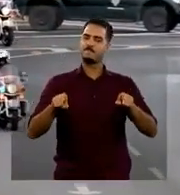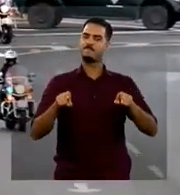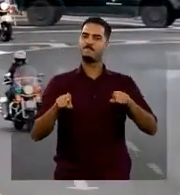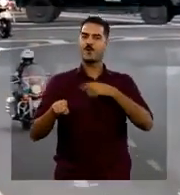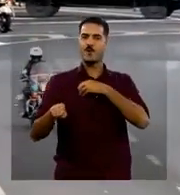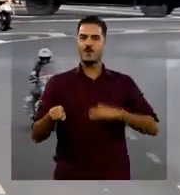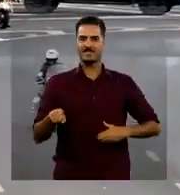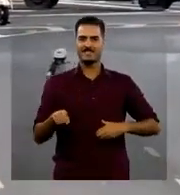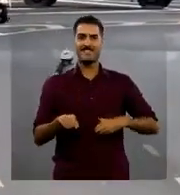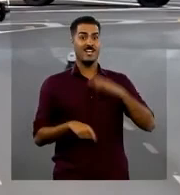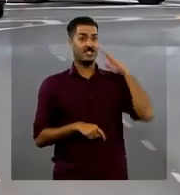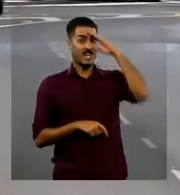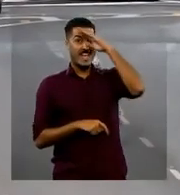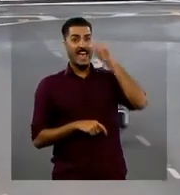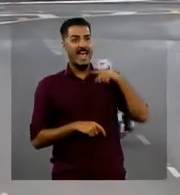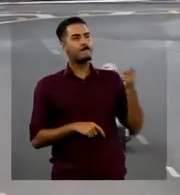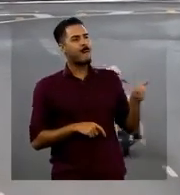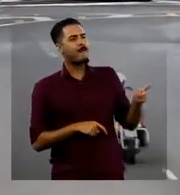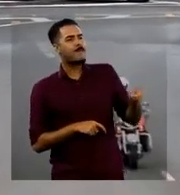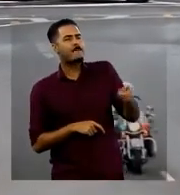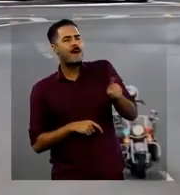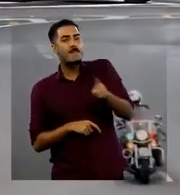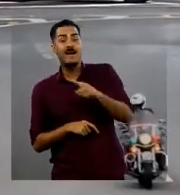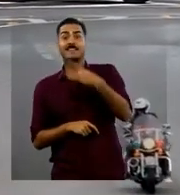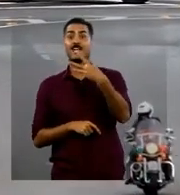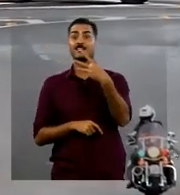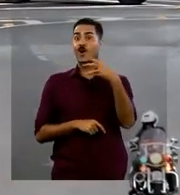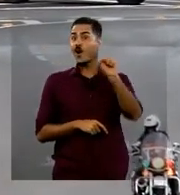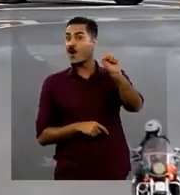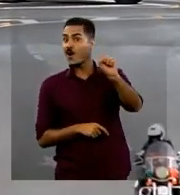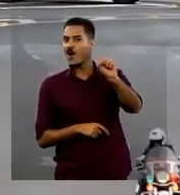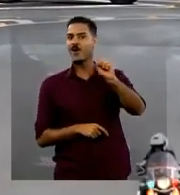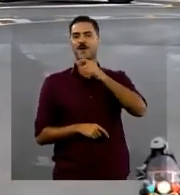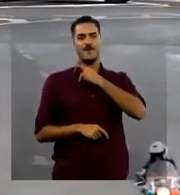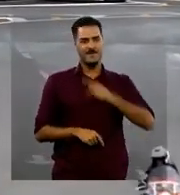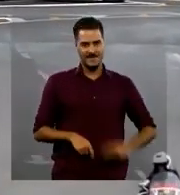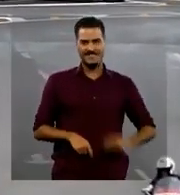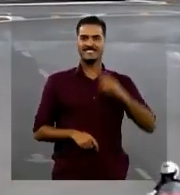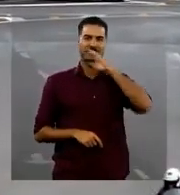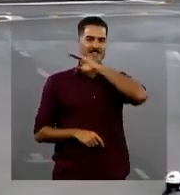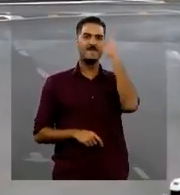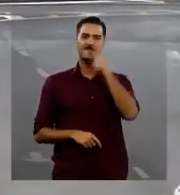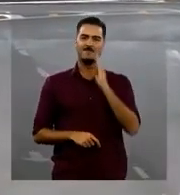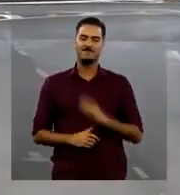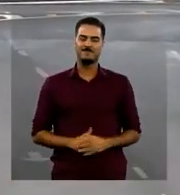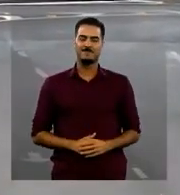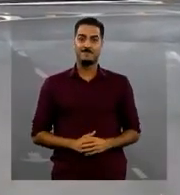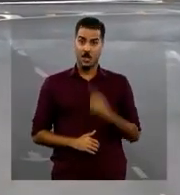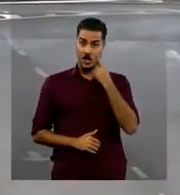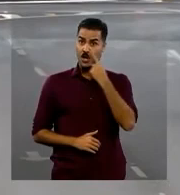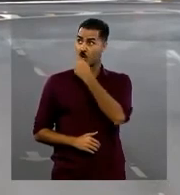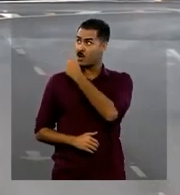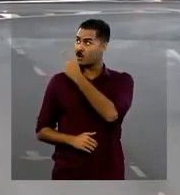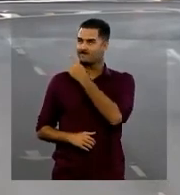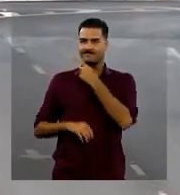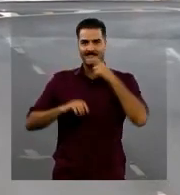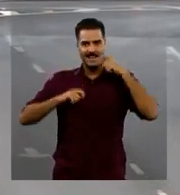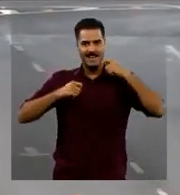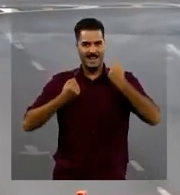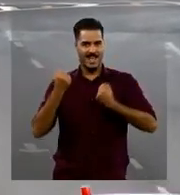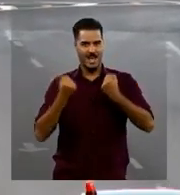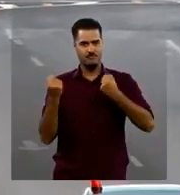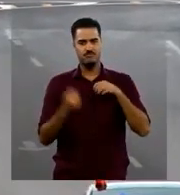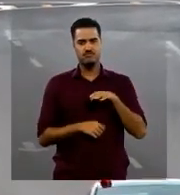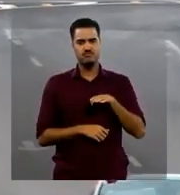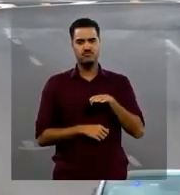o 38º presidente do Brasil. Vamos acompanhar a comitiva que vai subir agora